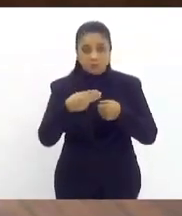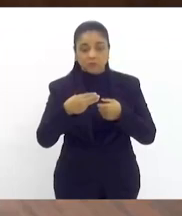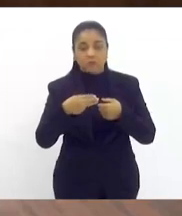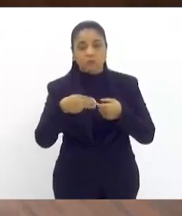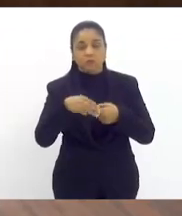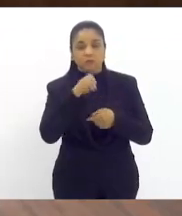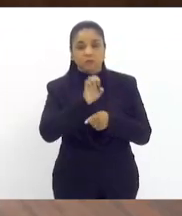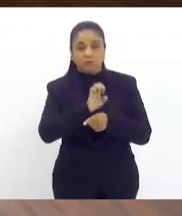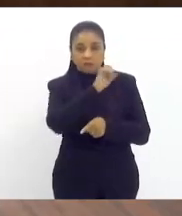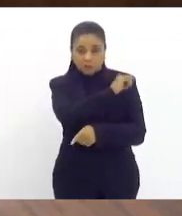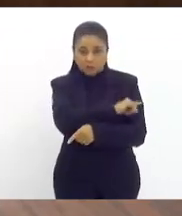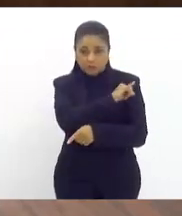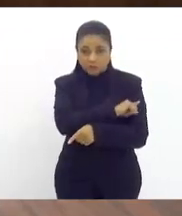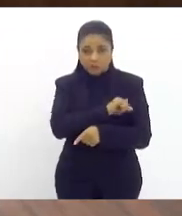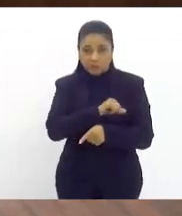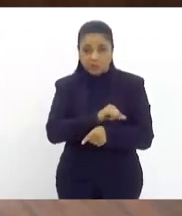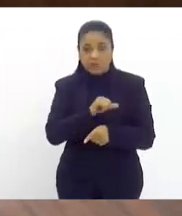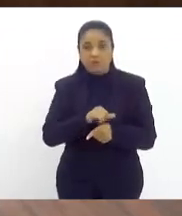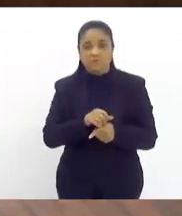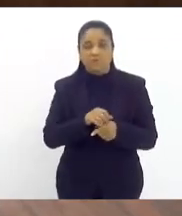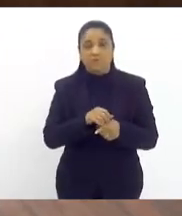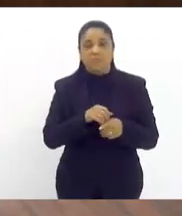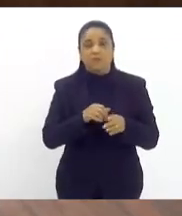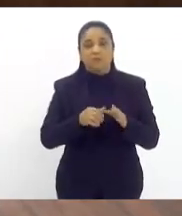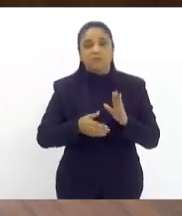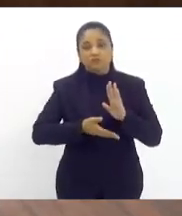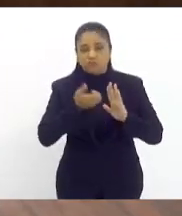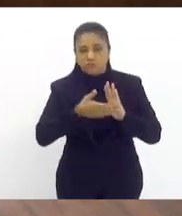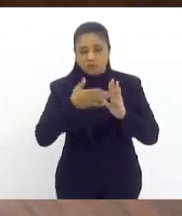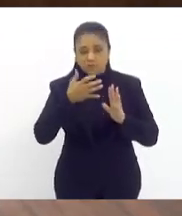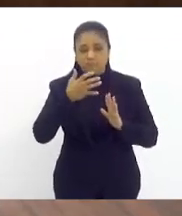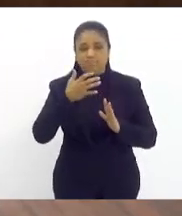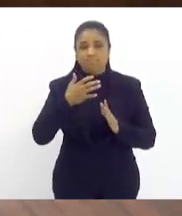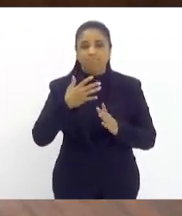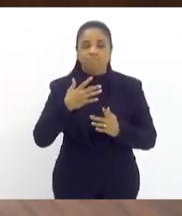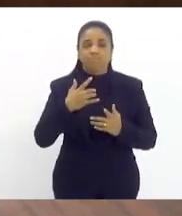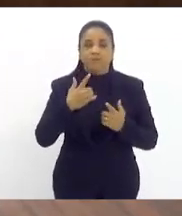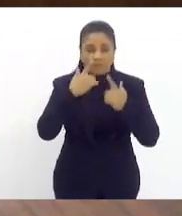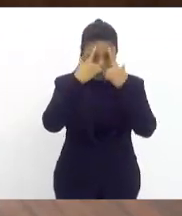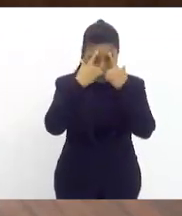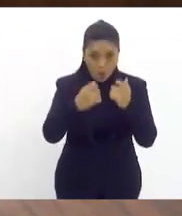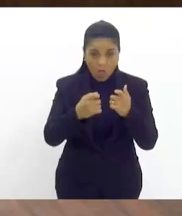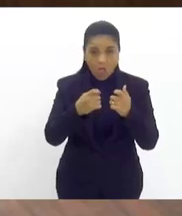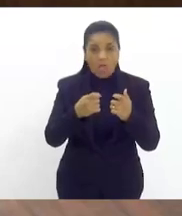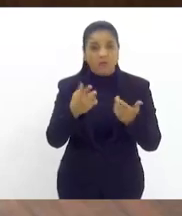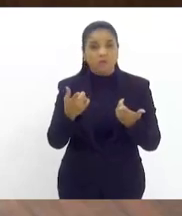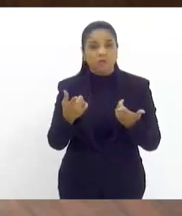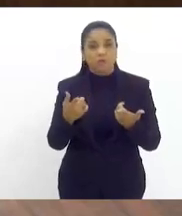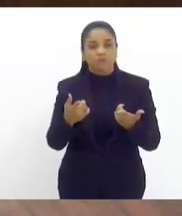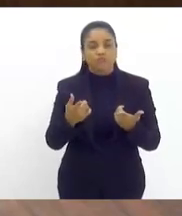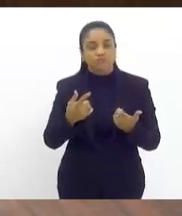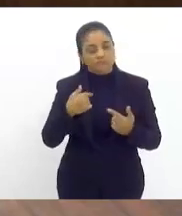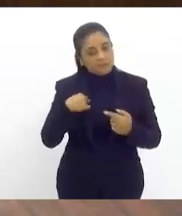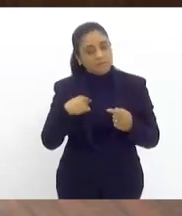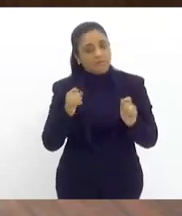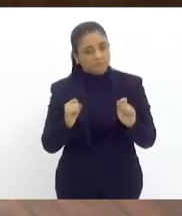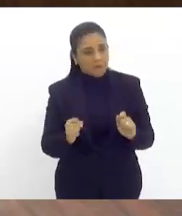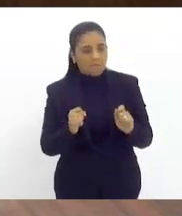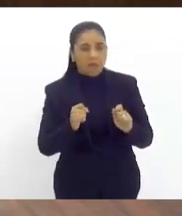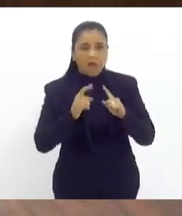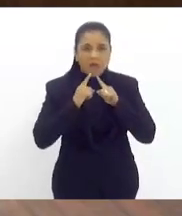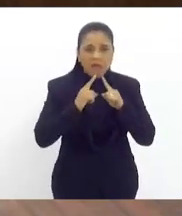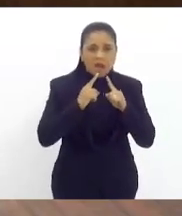forma muito severa utilizando inclusive mecanismos que são extremamente questionáveis que